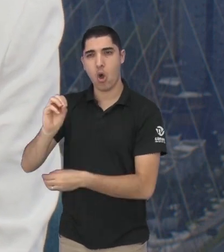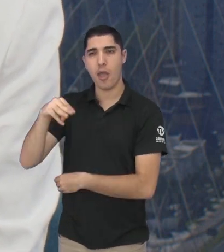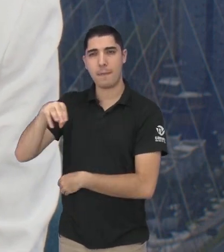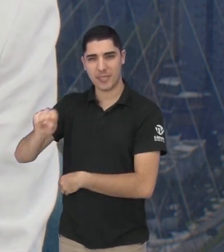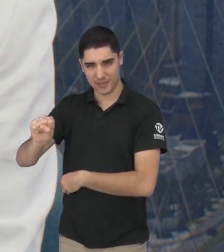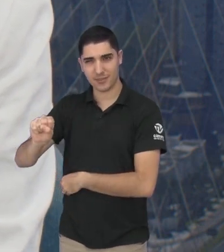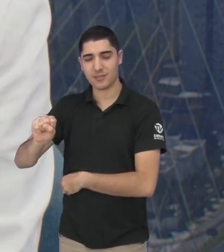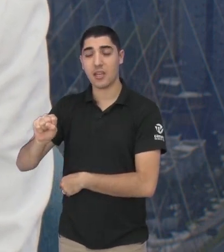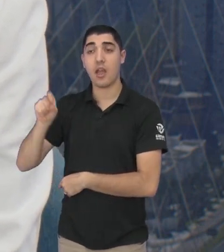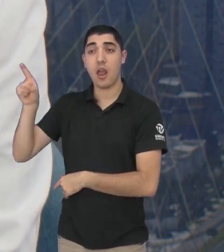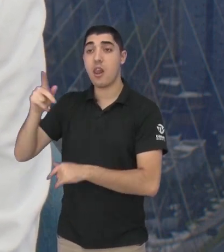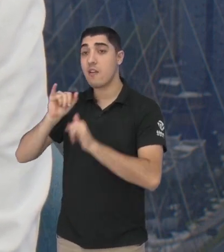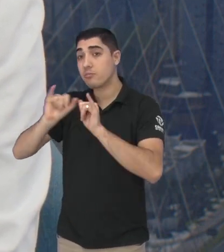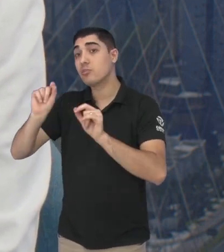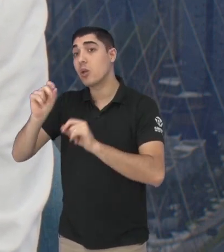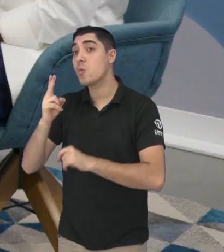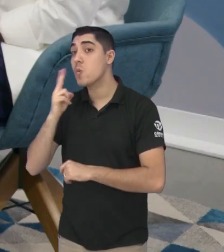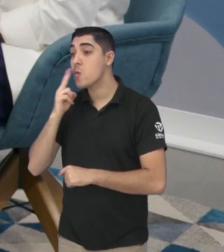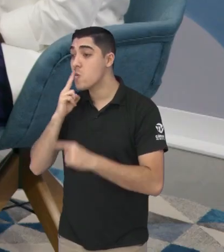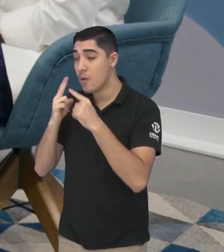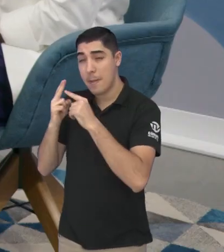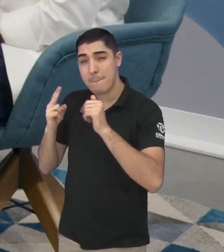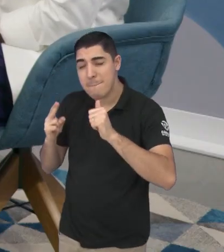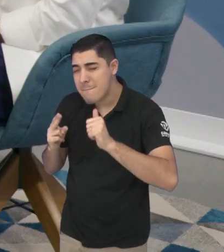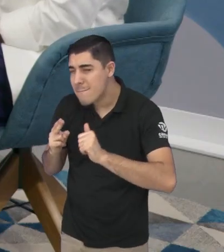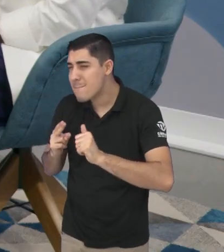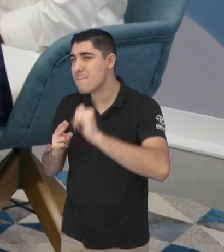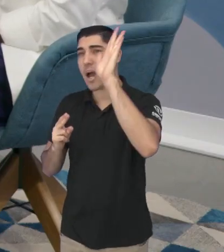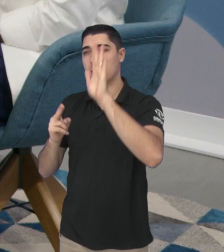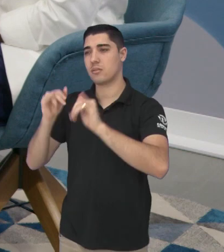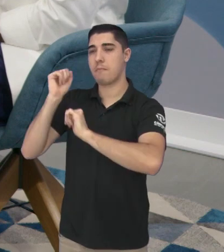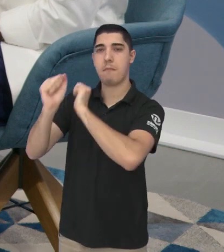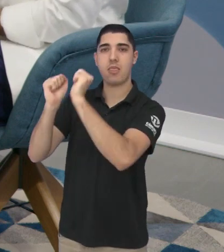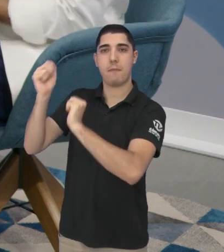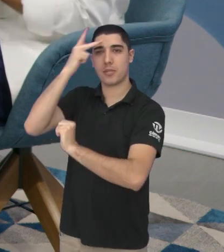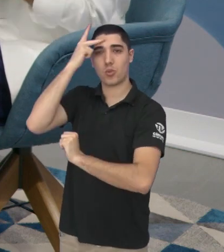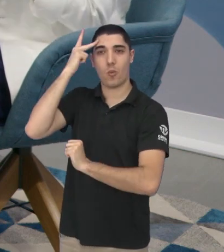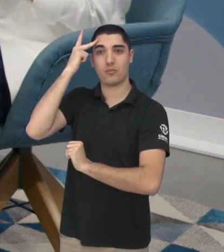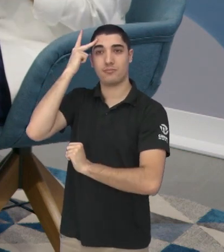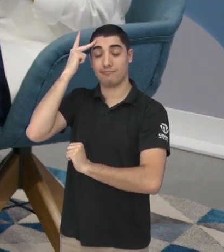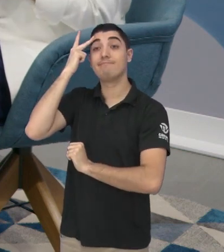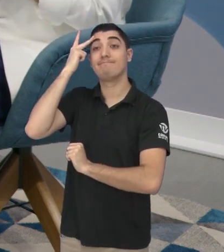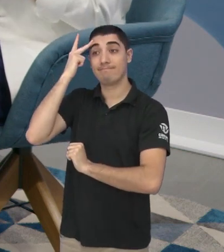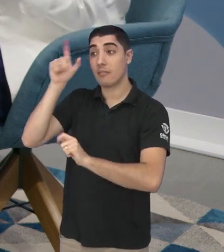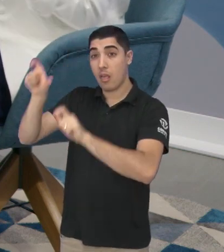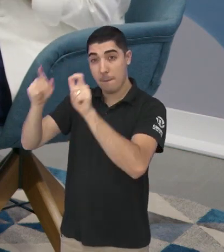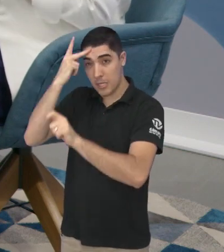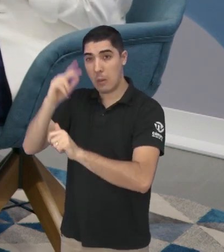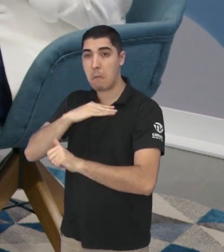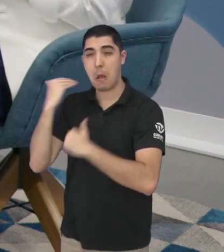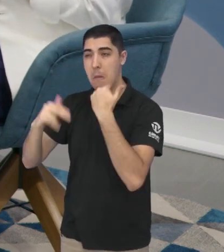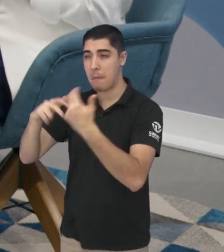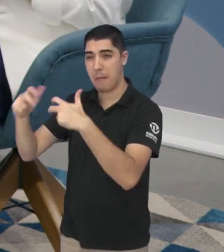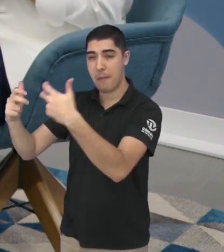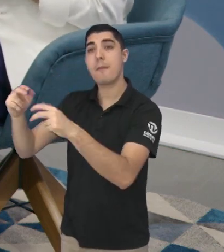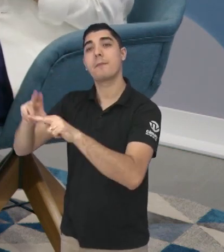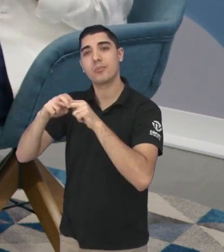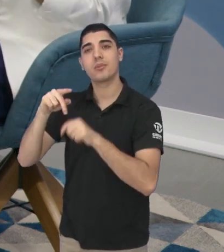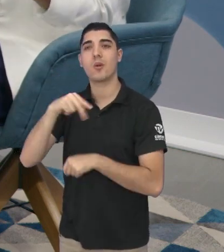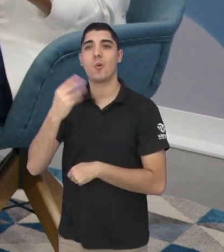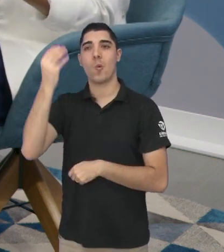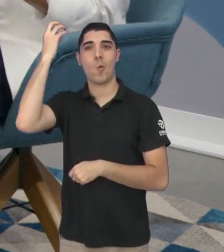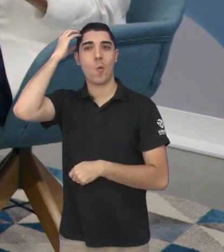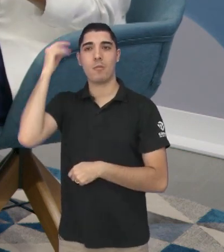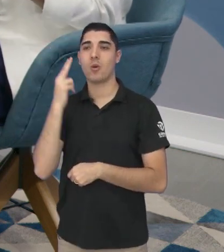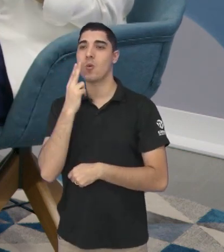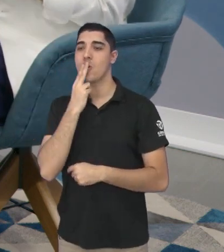principais causas de mortes evitáveis no mundo. Então, para você ver que tem coisas que se pode evitar, mas está